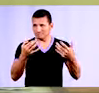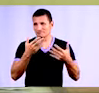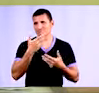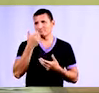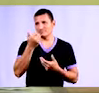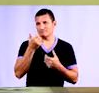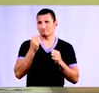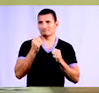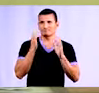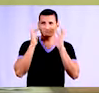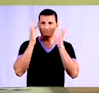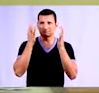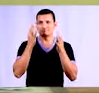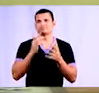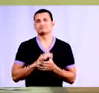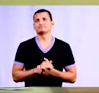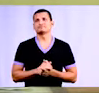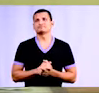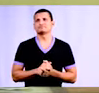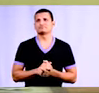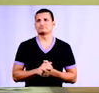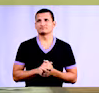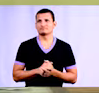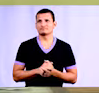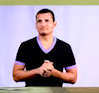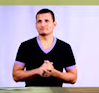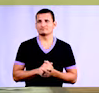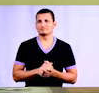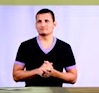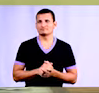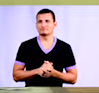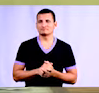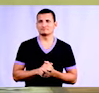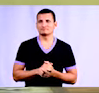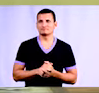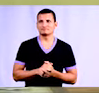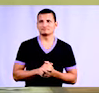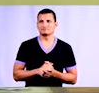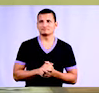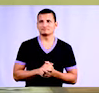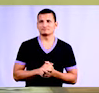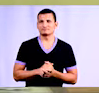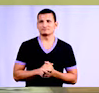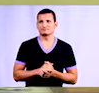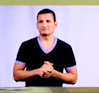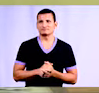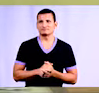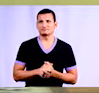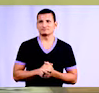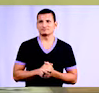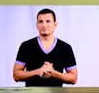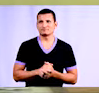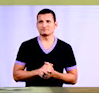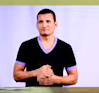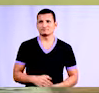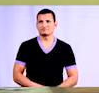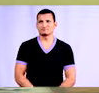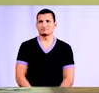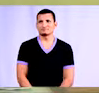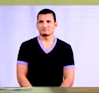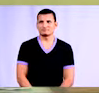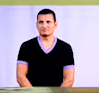problema tranquilamente. Tá. Vamos lá. Deixa eu ver se tem mais alguma coisa da segunda aqui, né, professora? Isso.